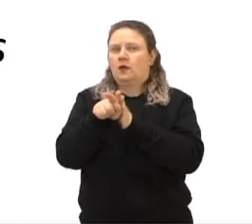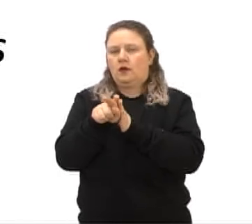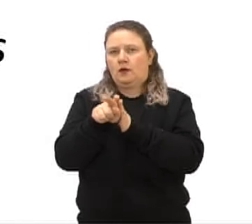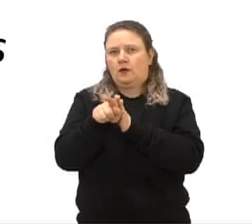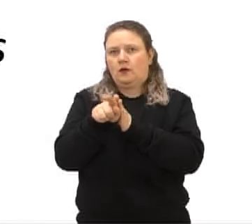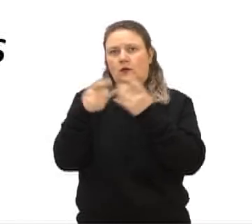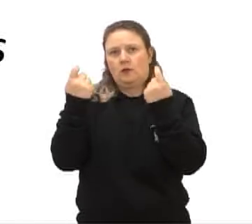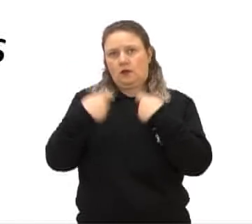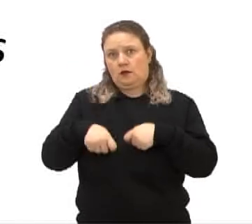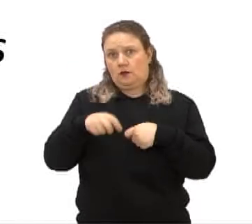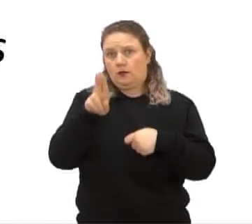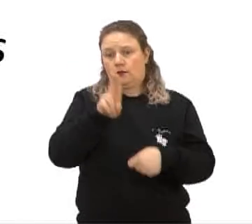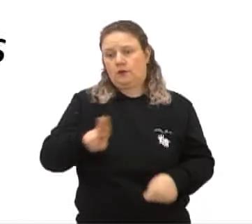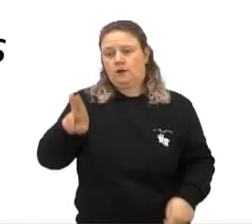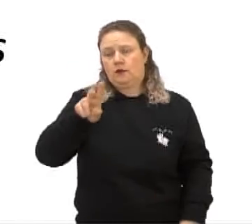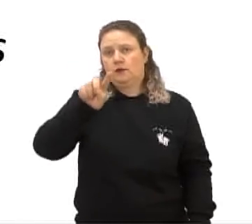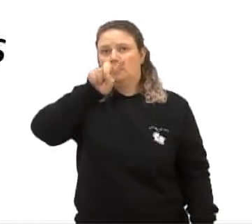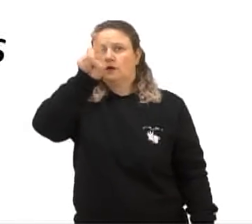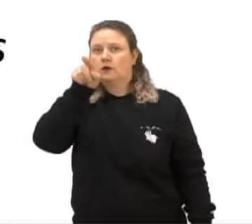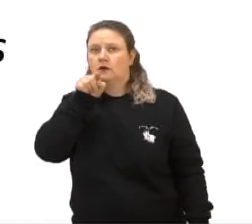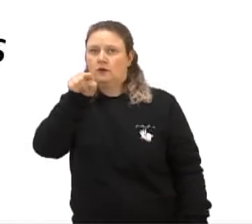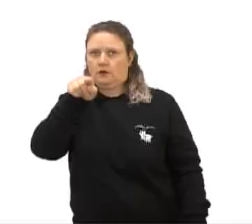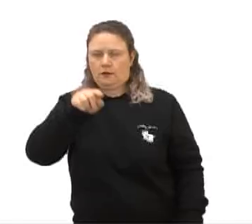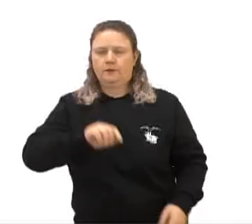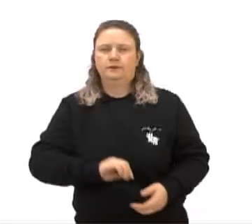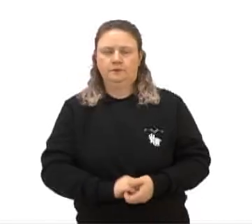gente vai usar o ponto de interrogação.